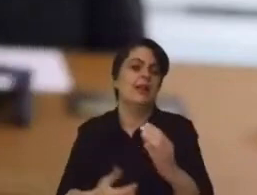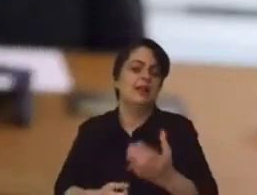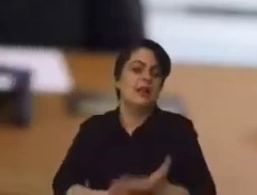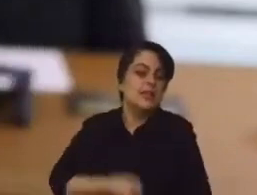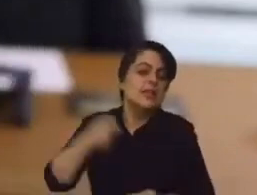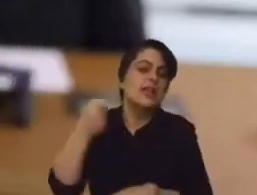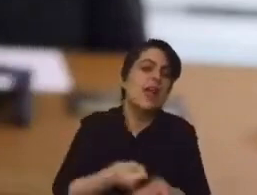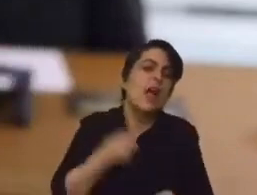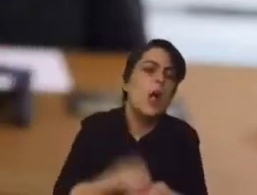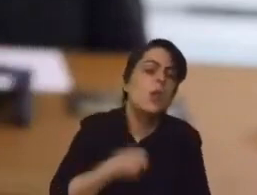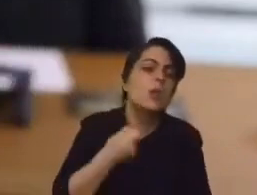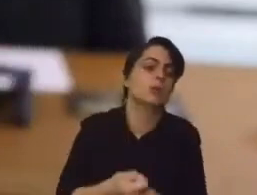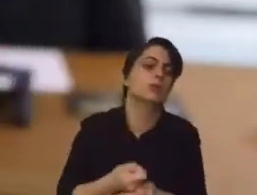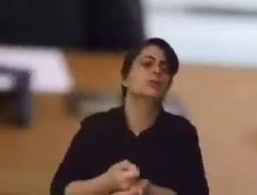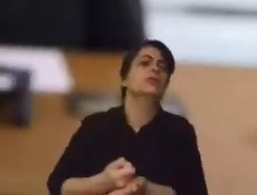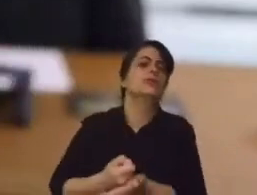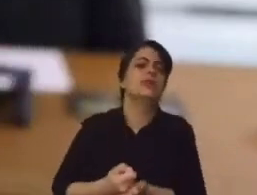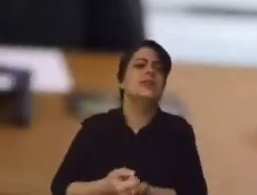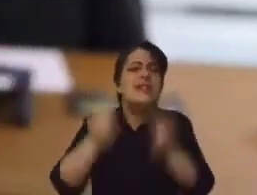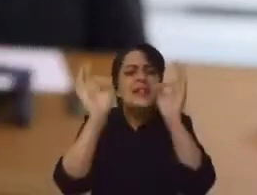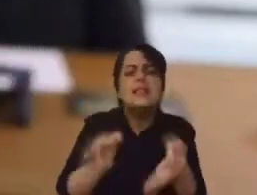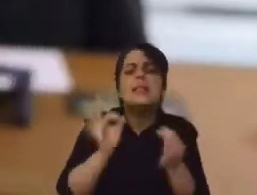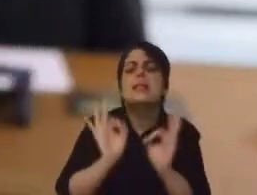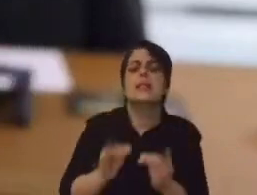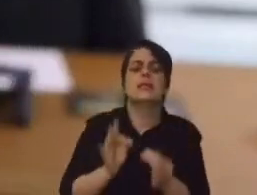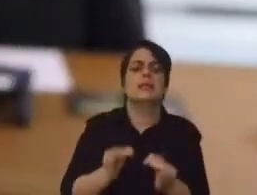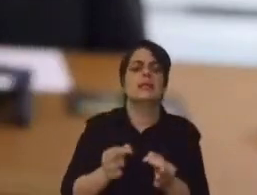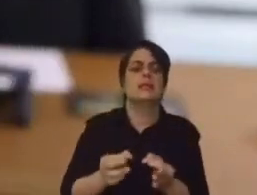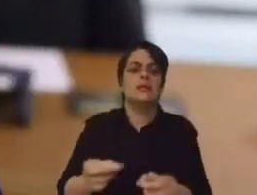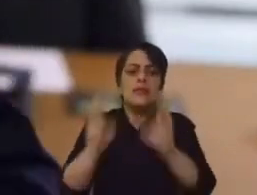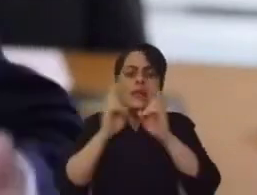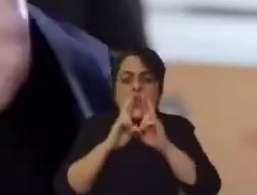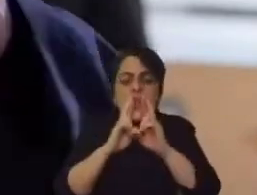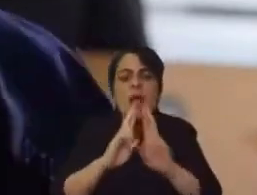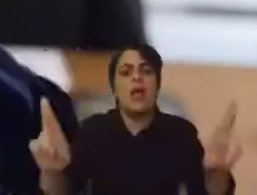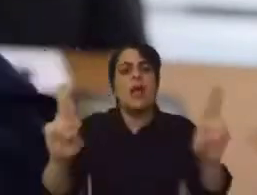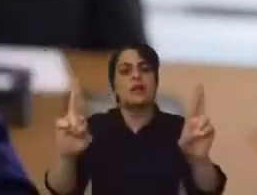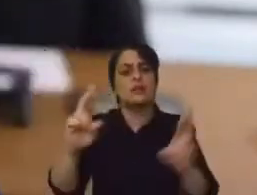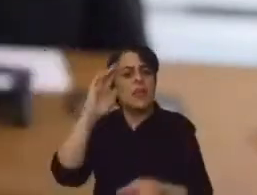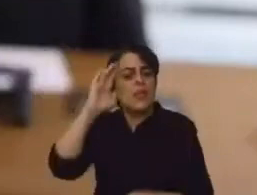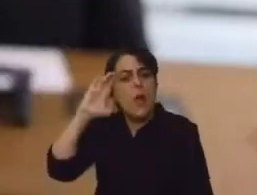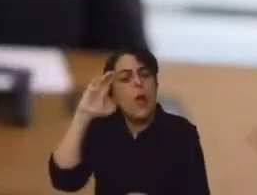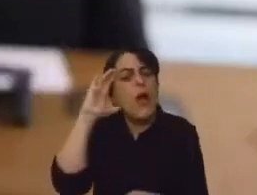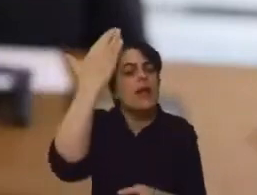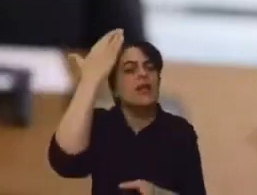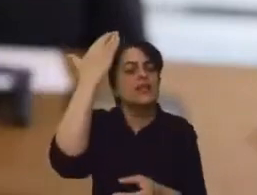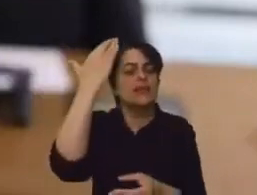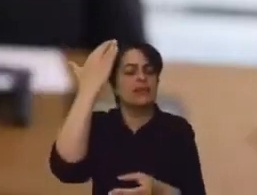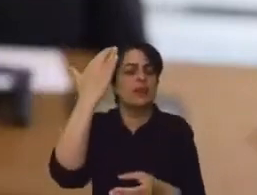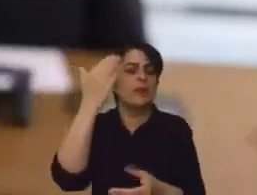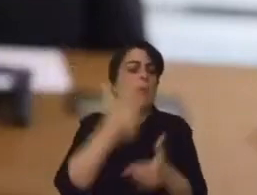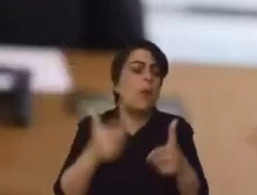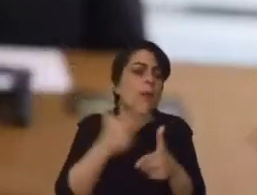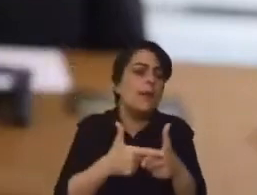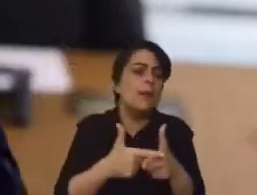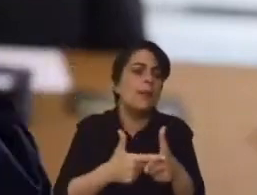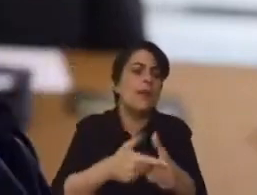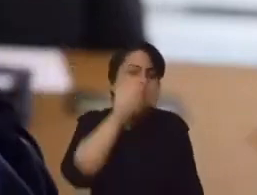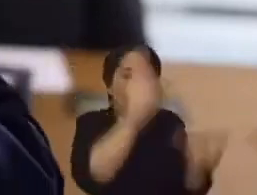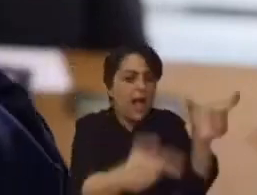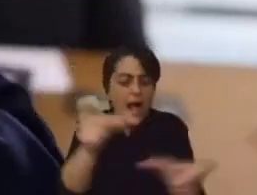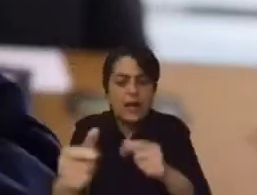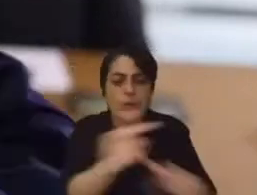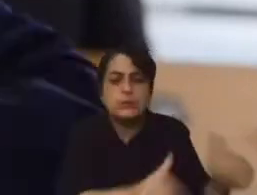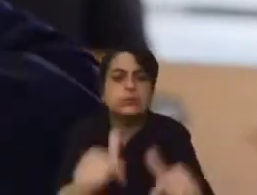dar resposta ao povo brasileiro, saberá dar resposta aos trabalhadores brasileiros, saberá dar resposta